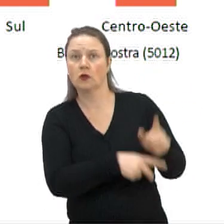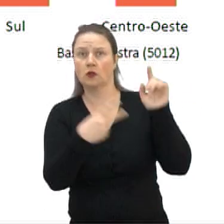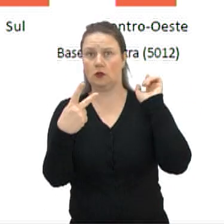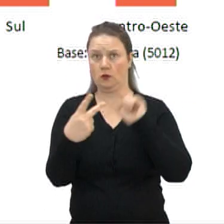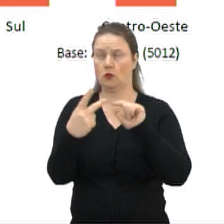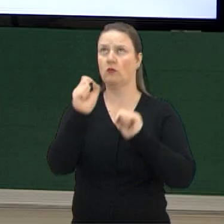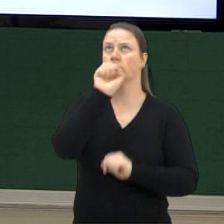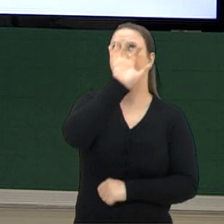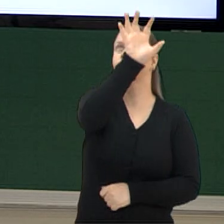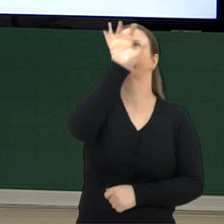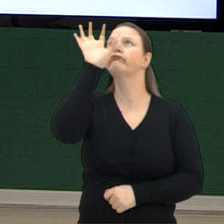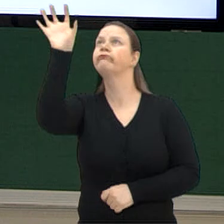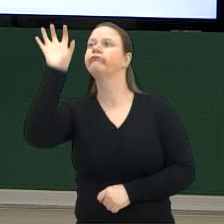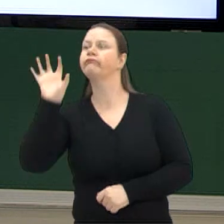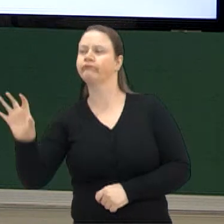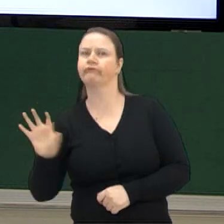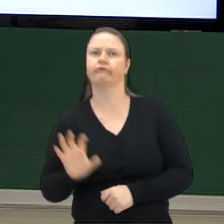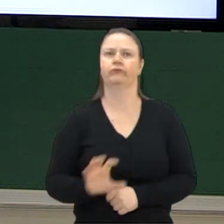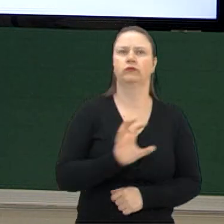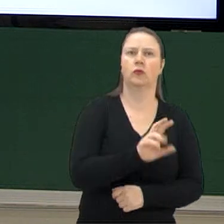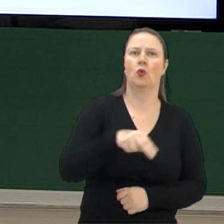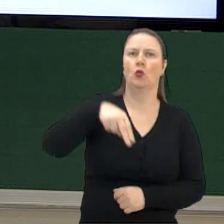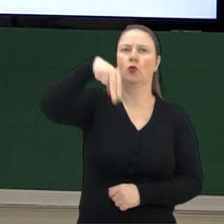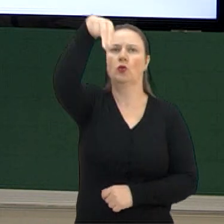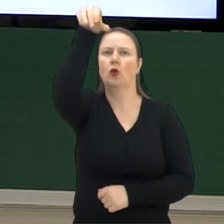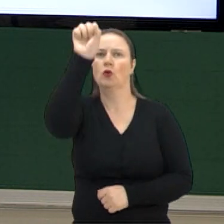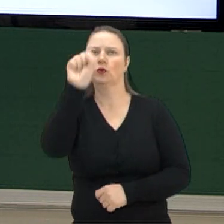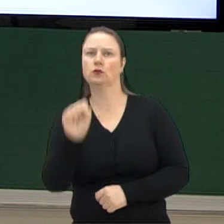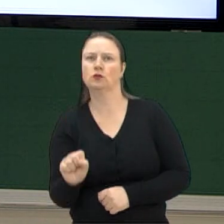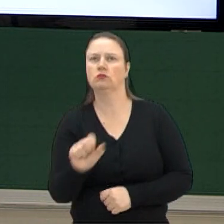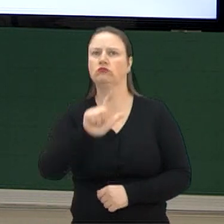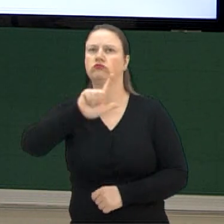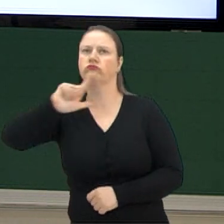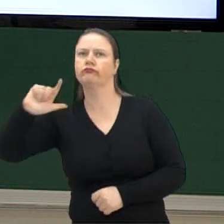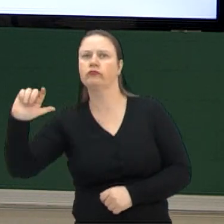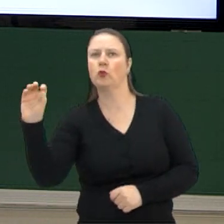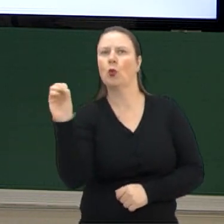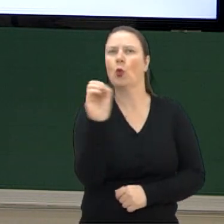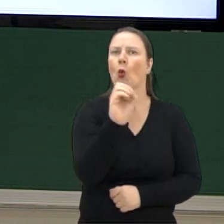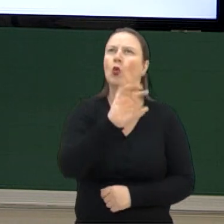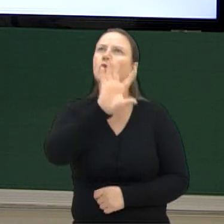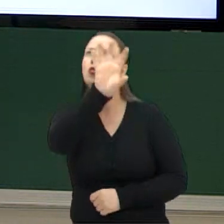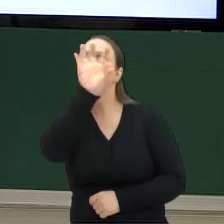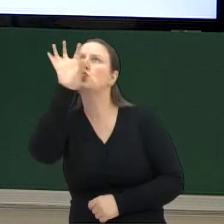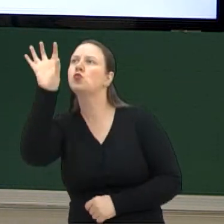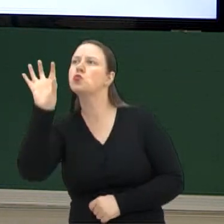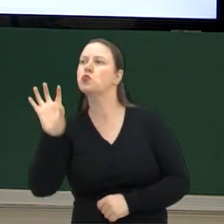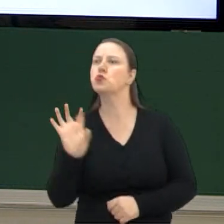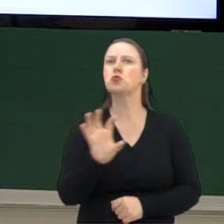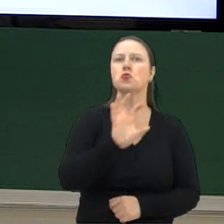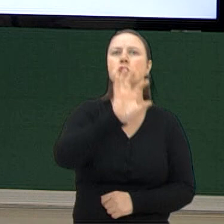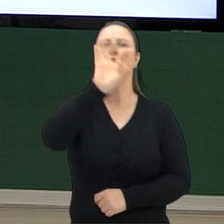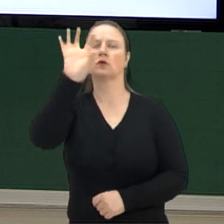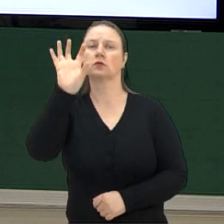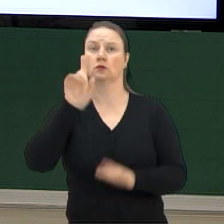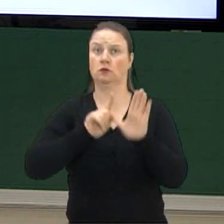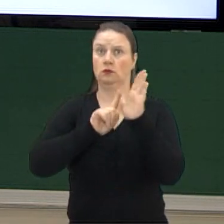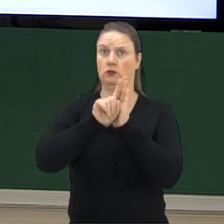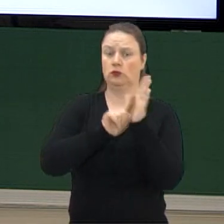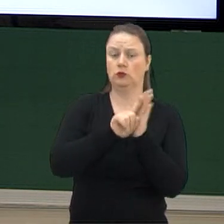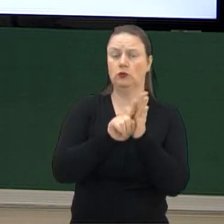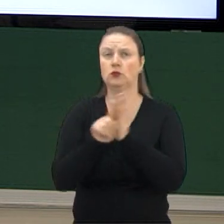região. Região Norte, Nordeste, Sudeste, Sul e Centro-Oeste. Então, foi feita essa pesquisa, foram feitas